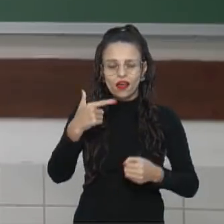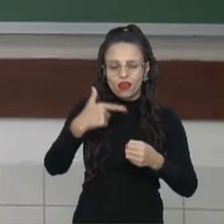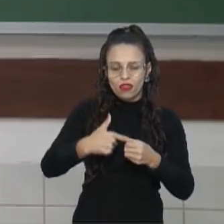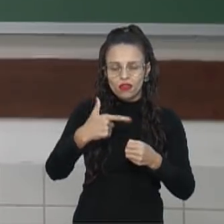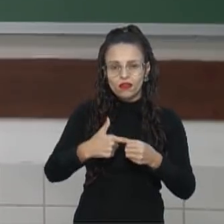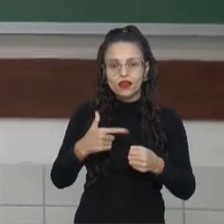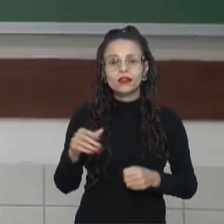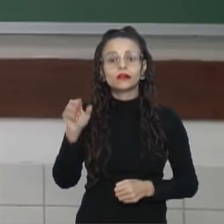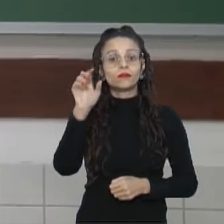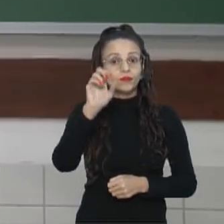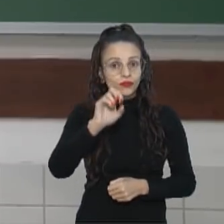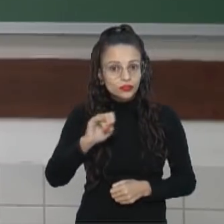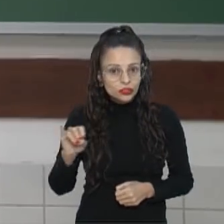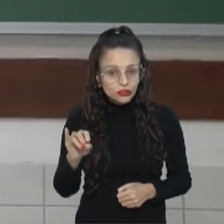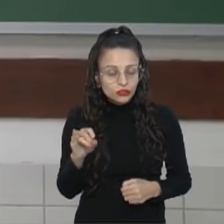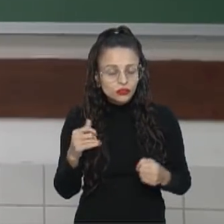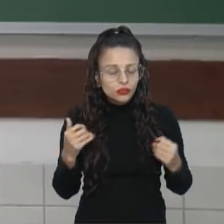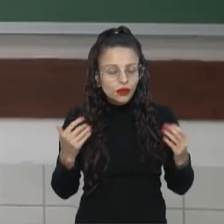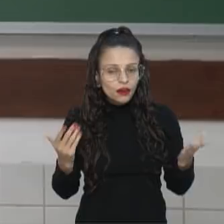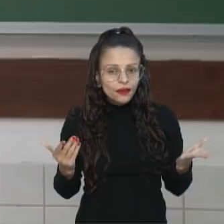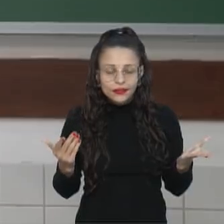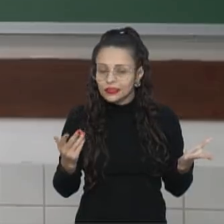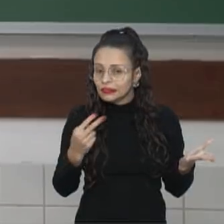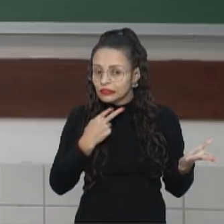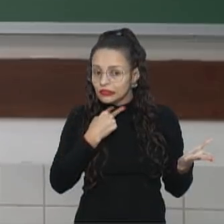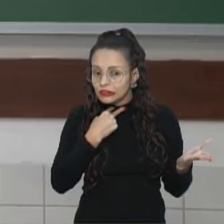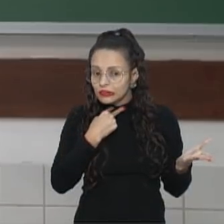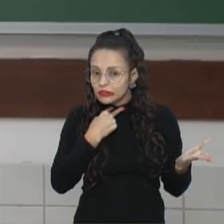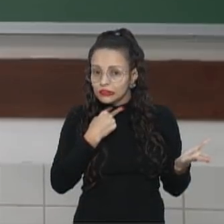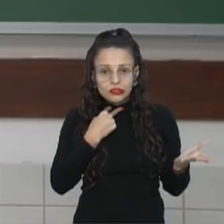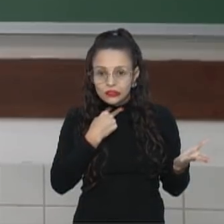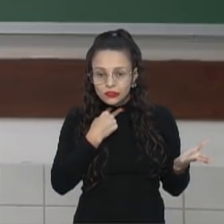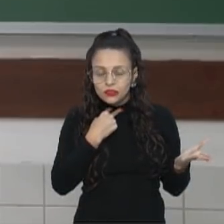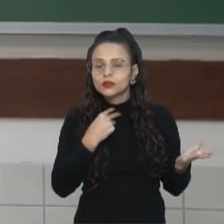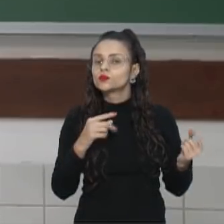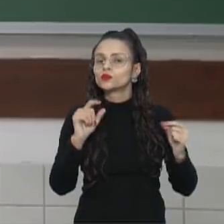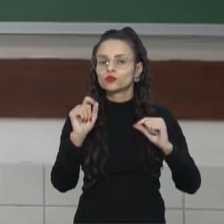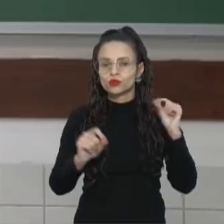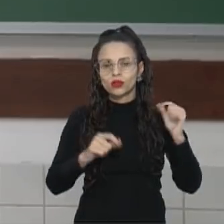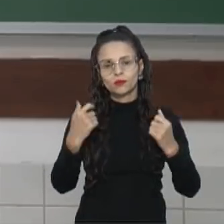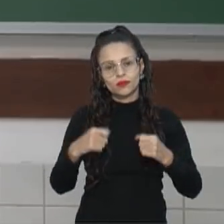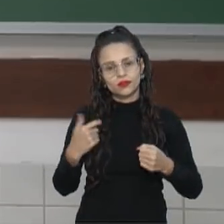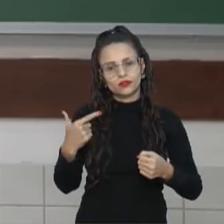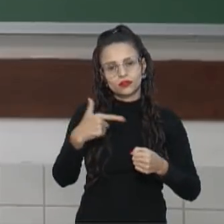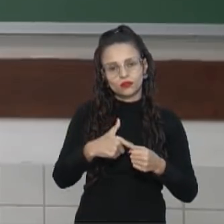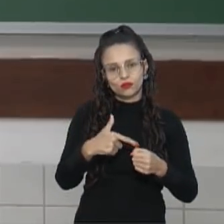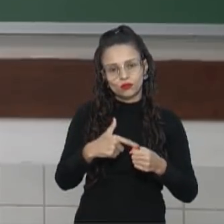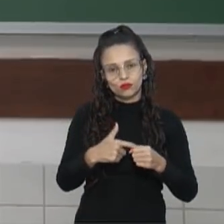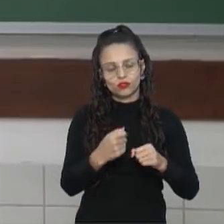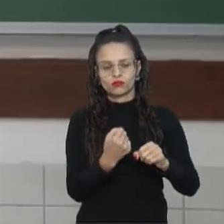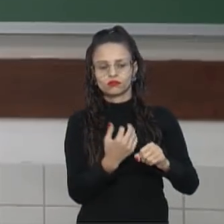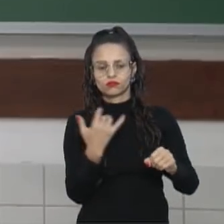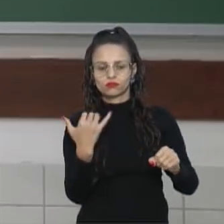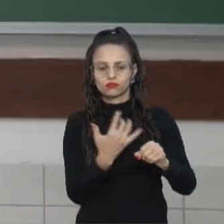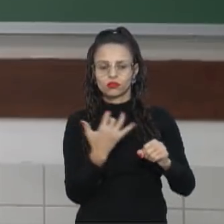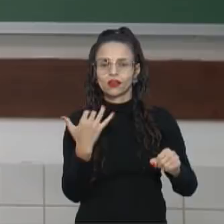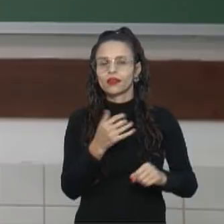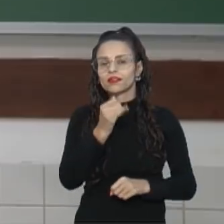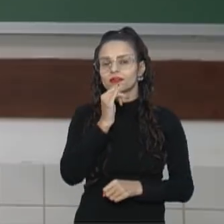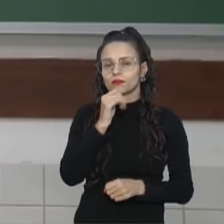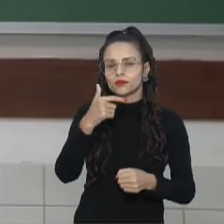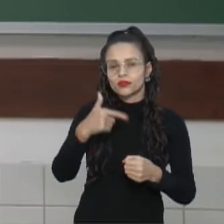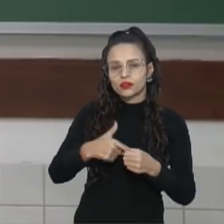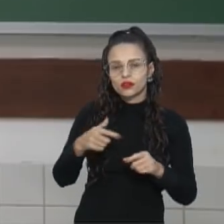E se não for possível uma outra saída, que queime um combustível que não seja tão poluente, como os